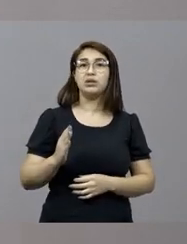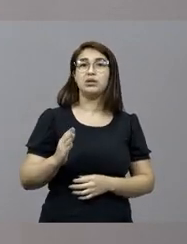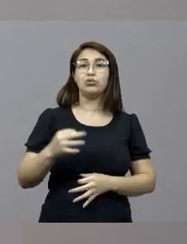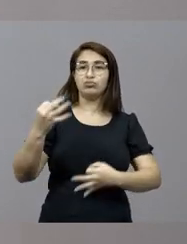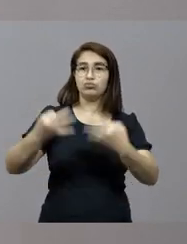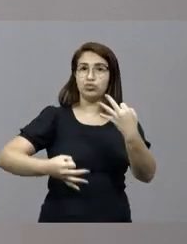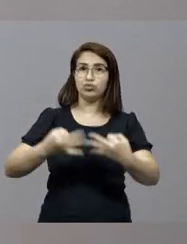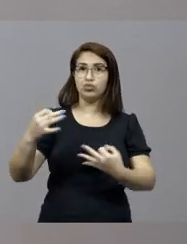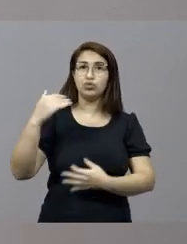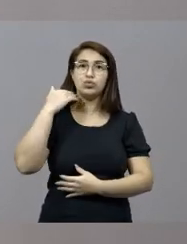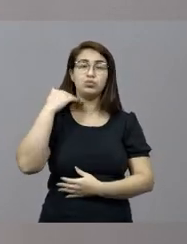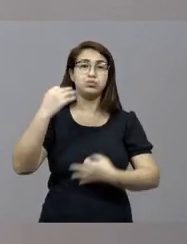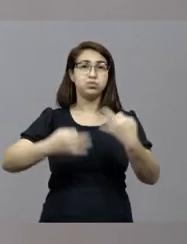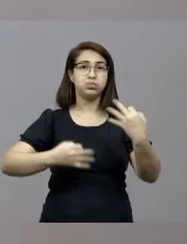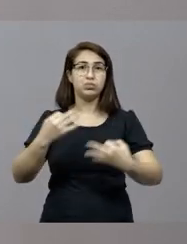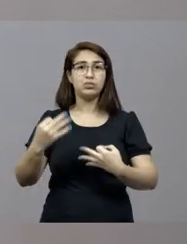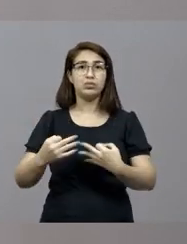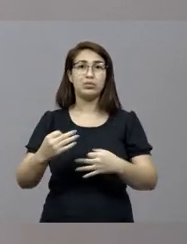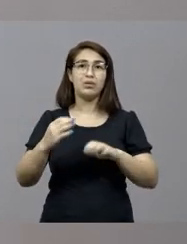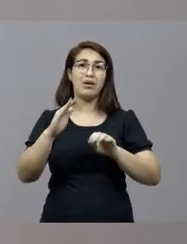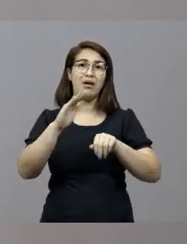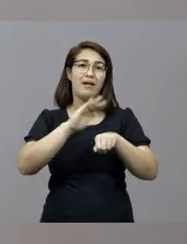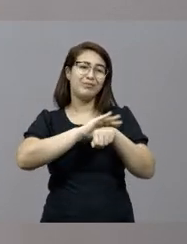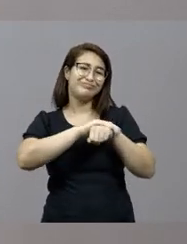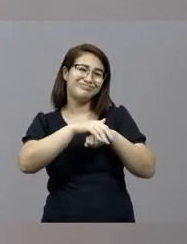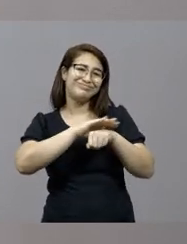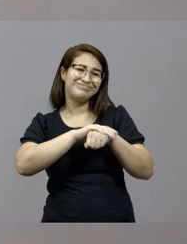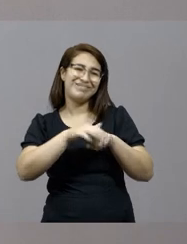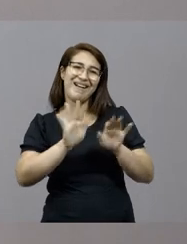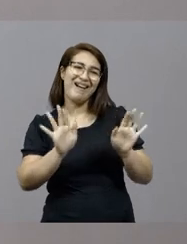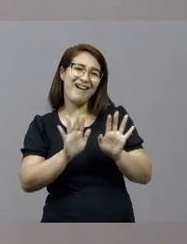judiciário passa a mão na cabeça de vagabundo.